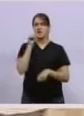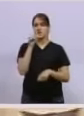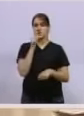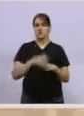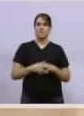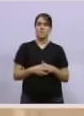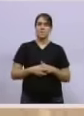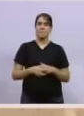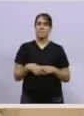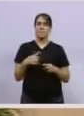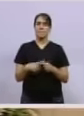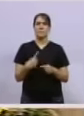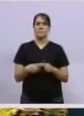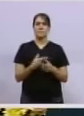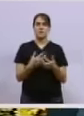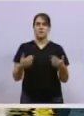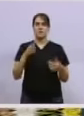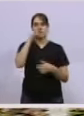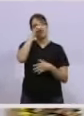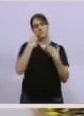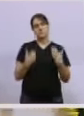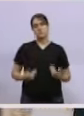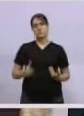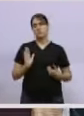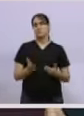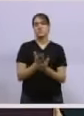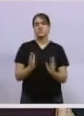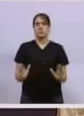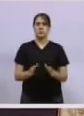matar a sede, porque as vitalidades do corpo já tinham ido embora todas.